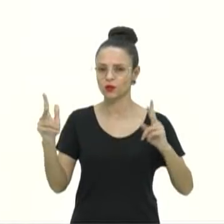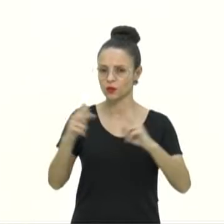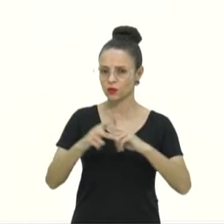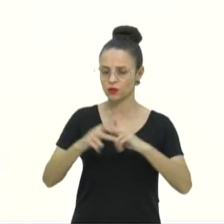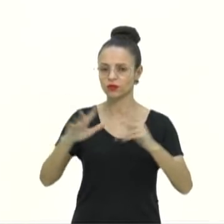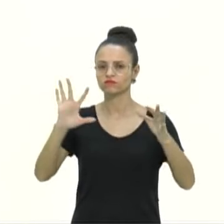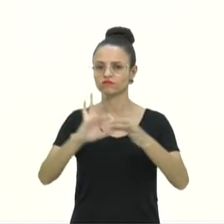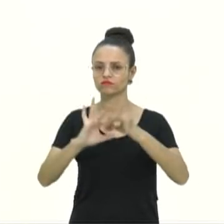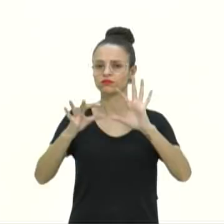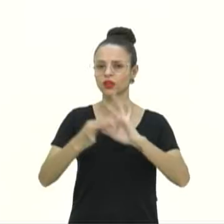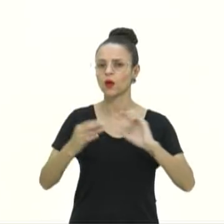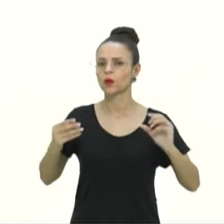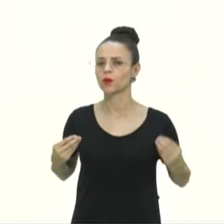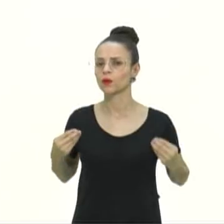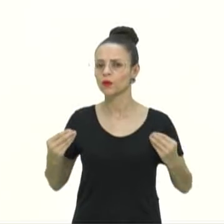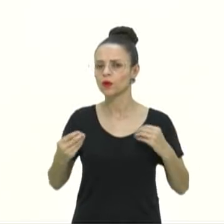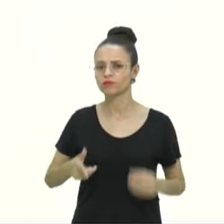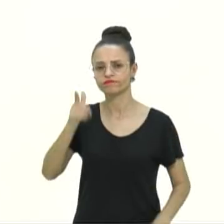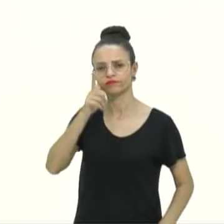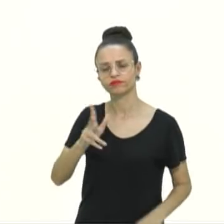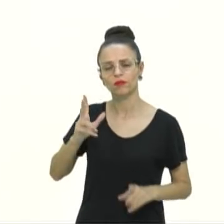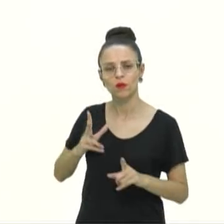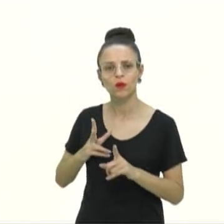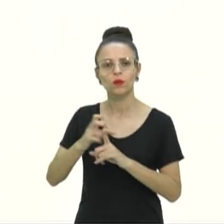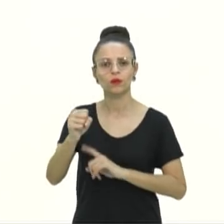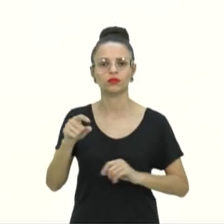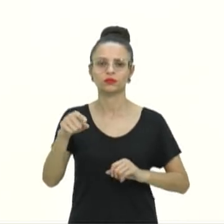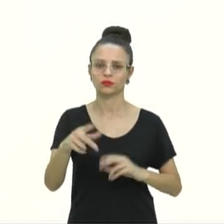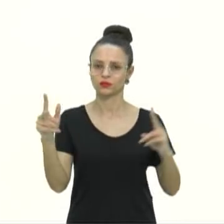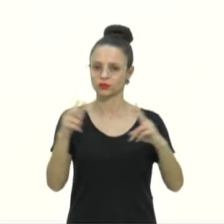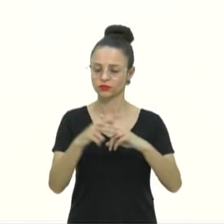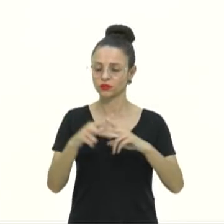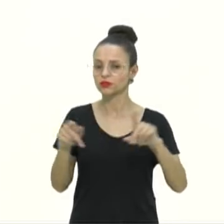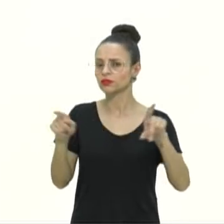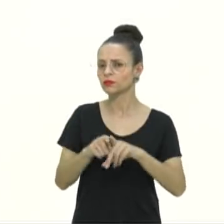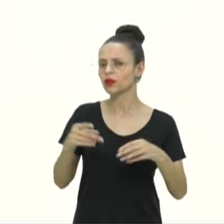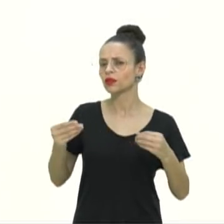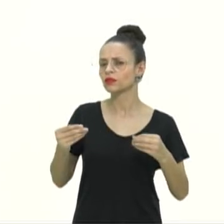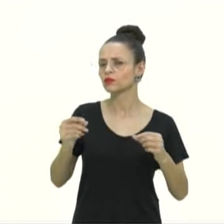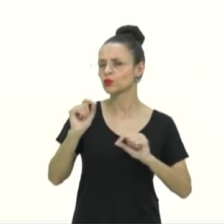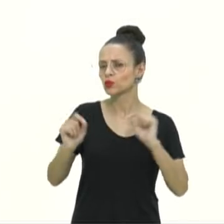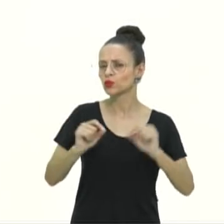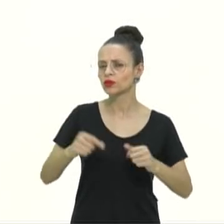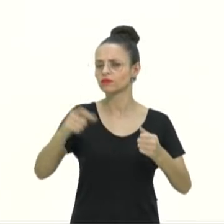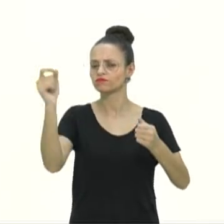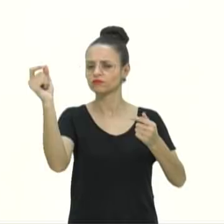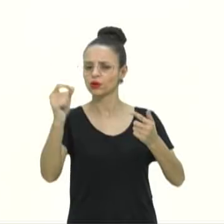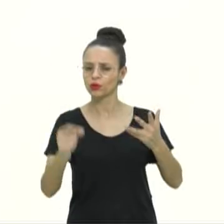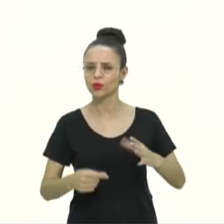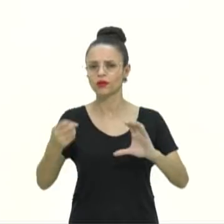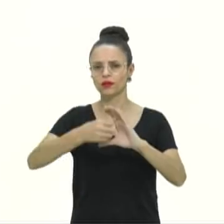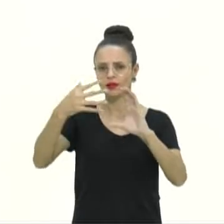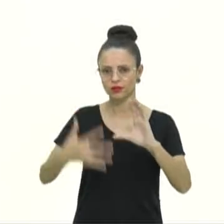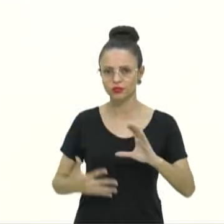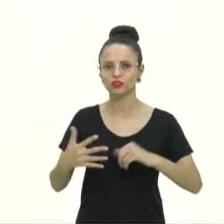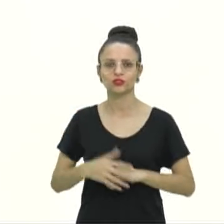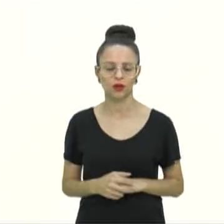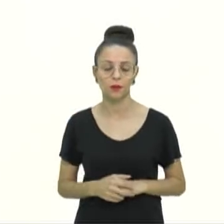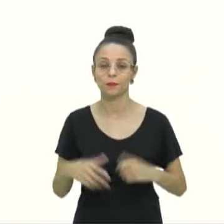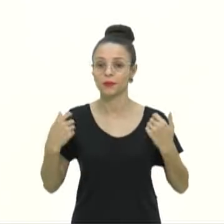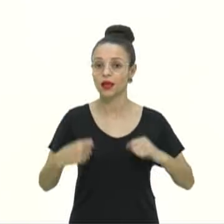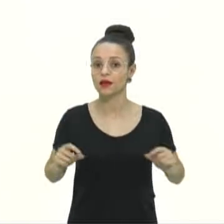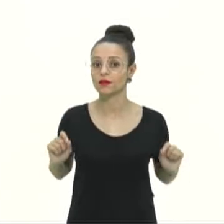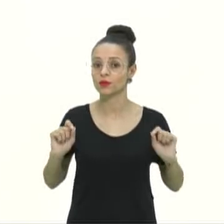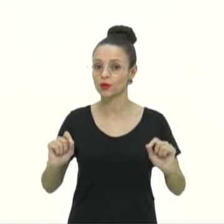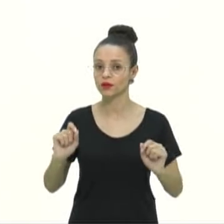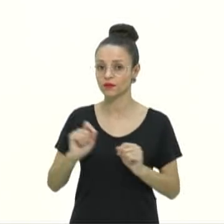era necessário acontecer para se ganhar a luta e como se caracterizava esse golpe. Então, para eu ganhar a luta, eu precisava fazer o